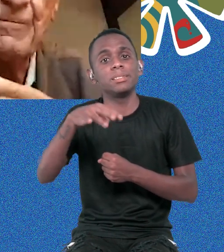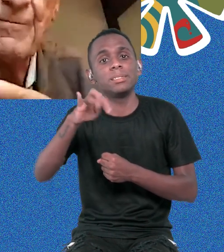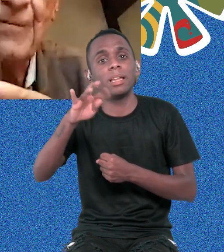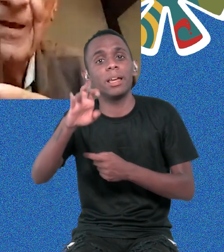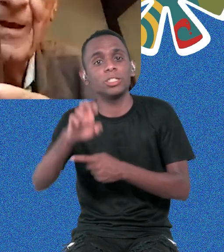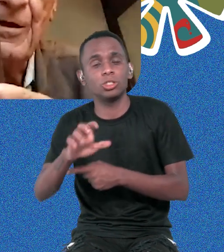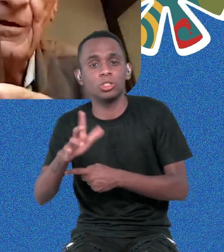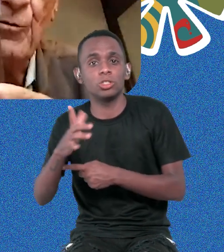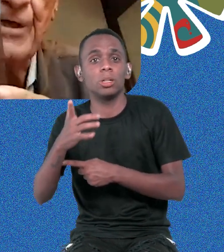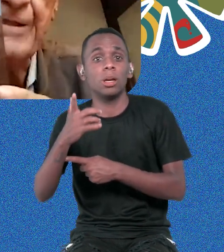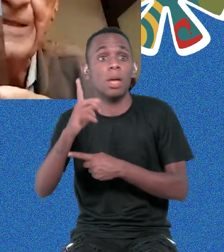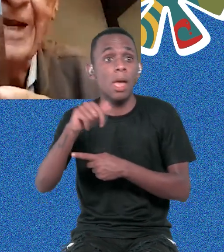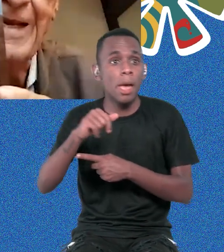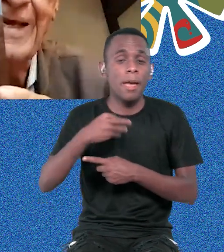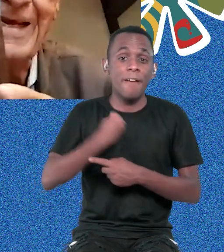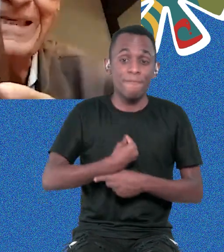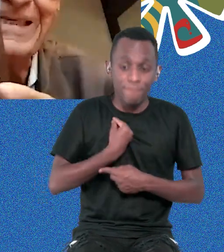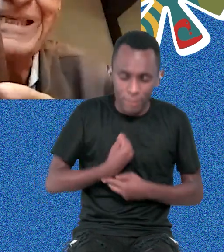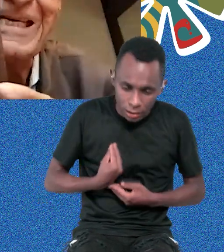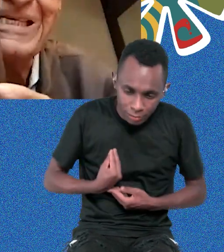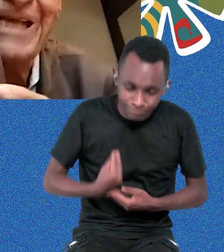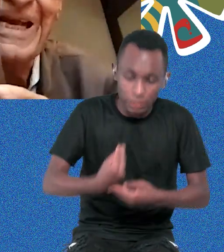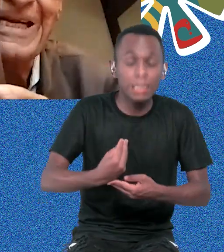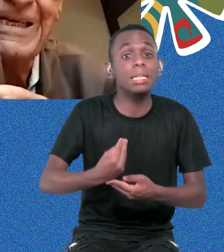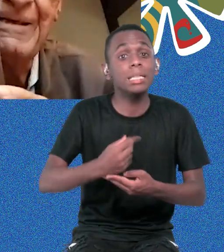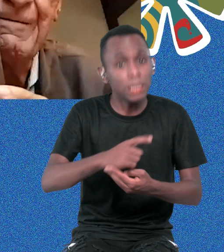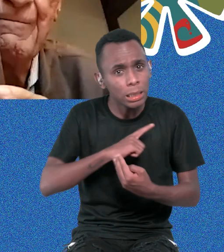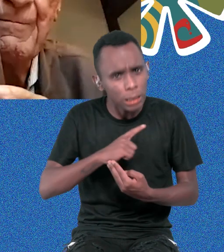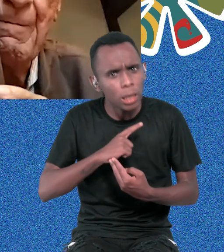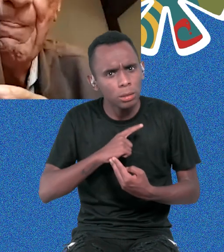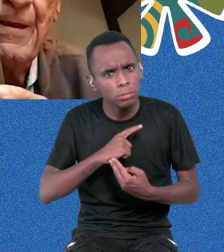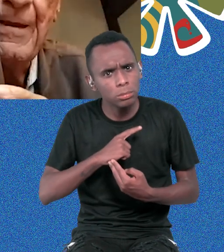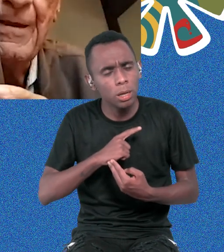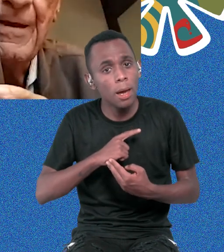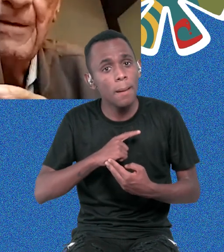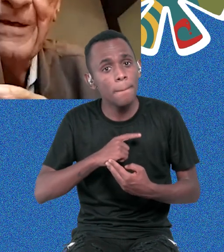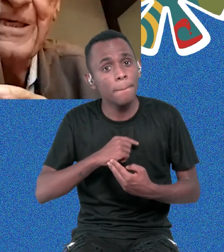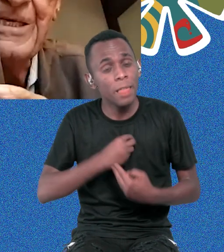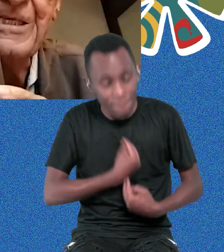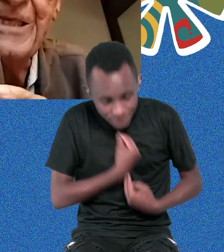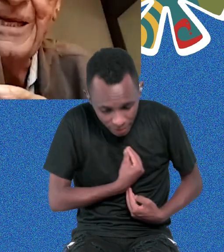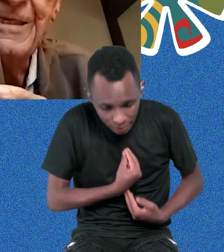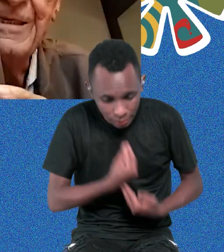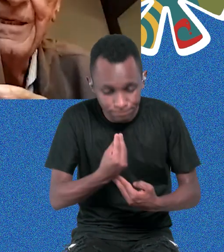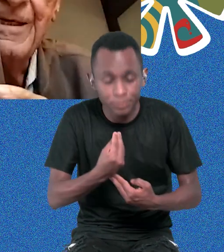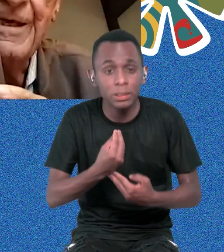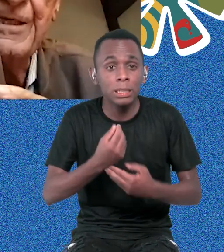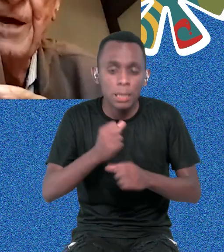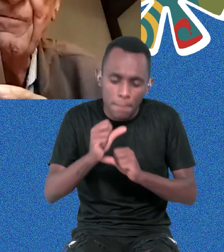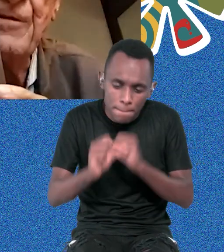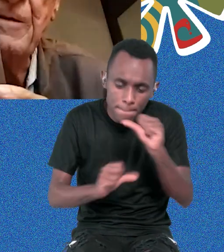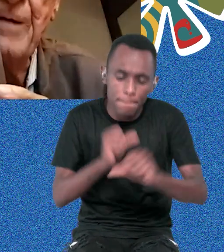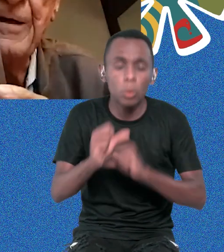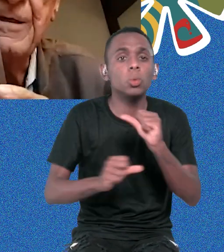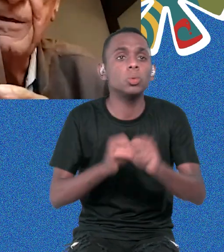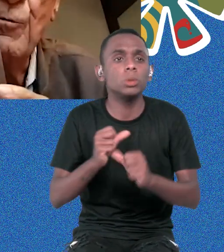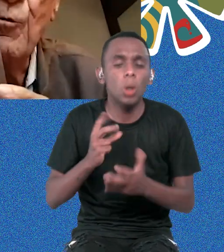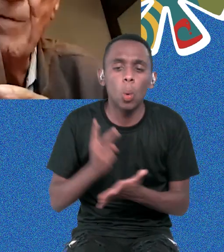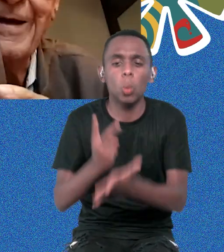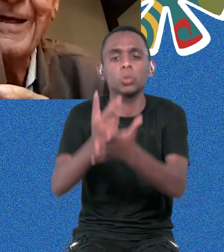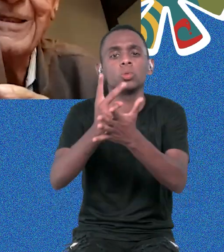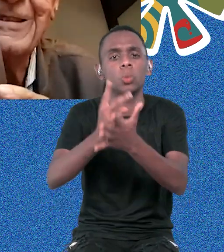existentes. O central é que elas existem, mas existem e se